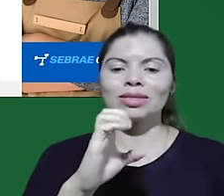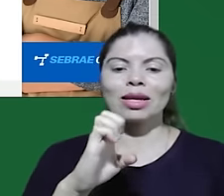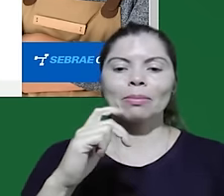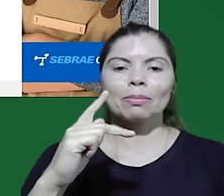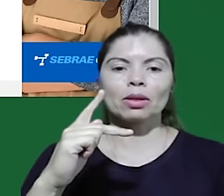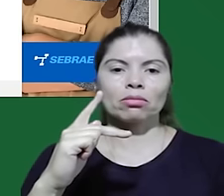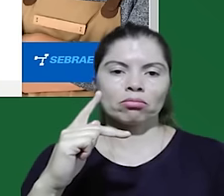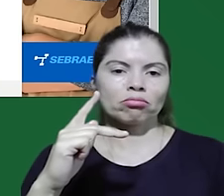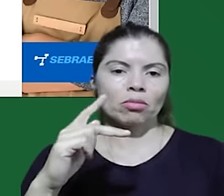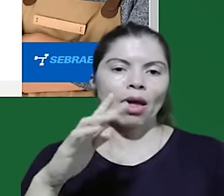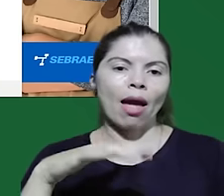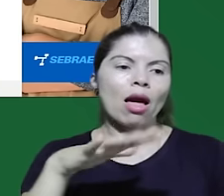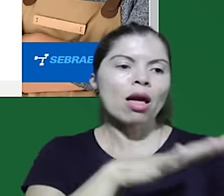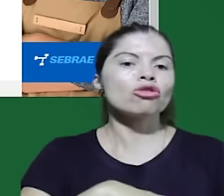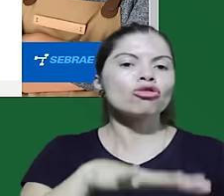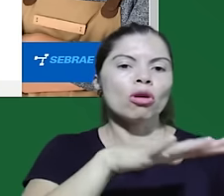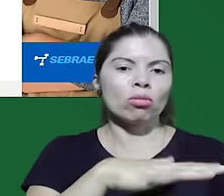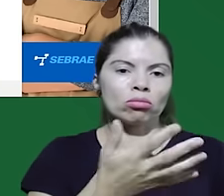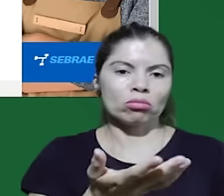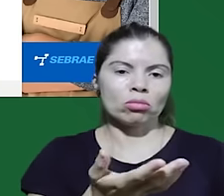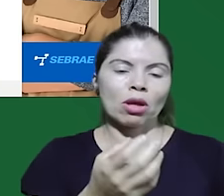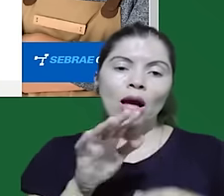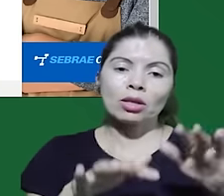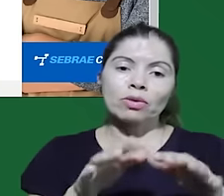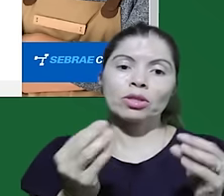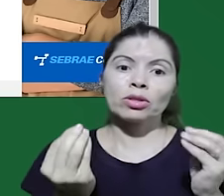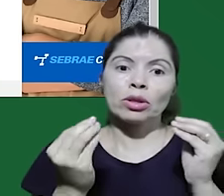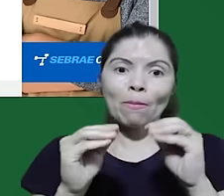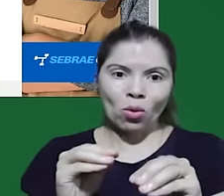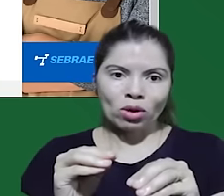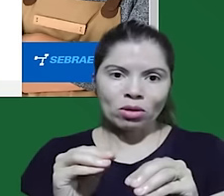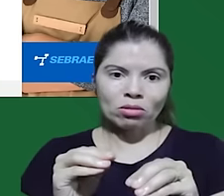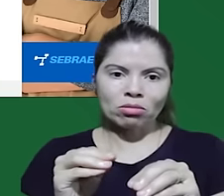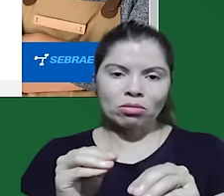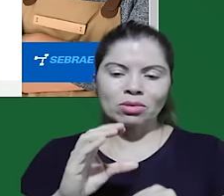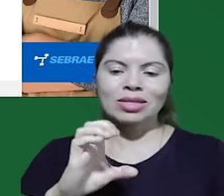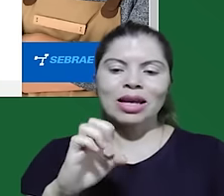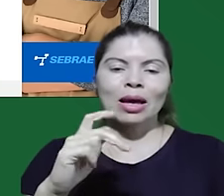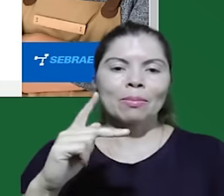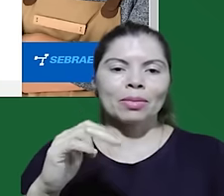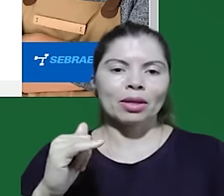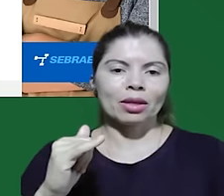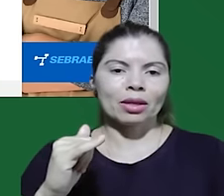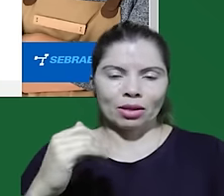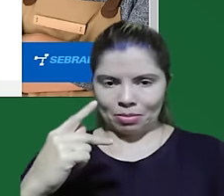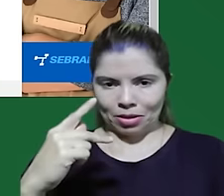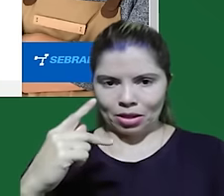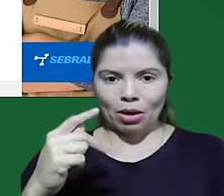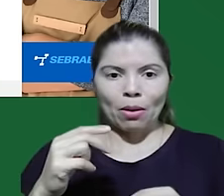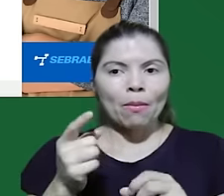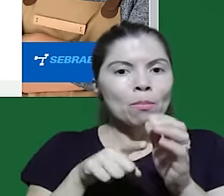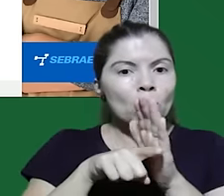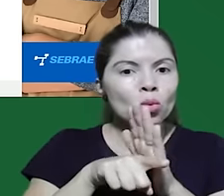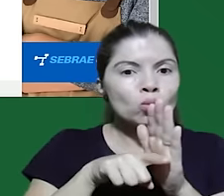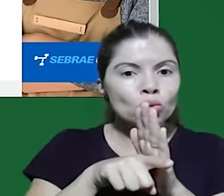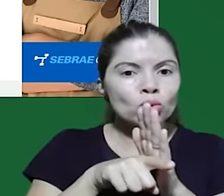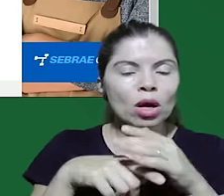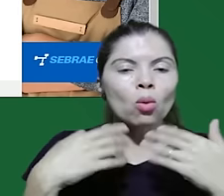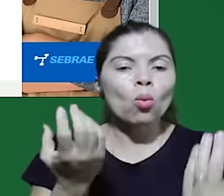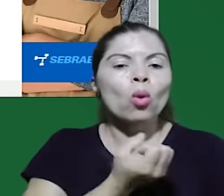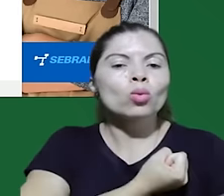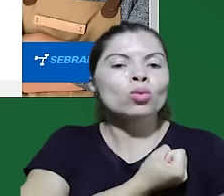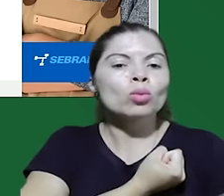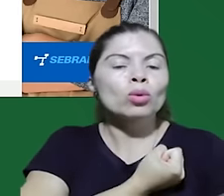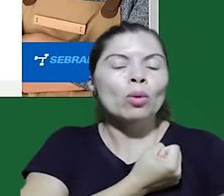então muitas vezes você vai inserir o número do CEP vai clicar em consultar pode aparecer ali alguma informação que